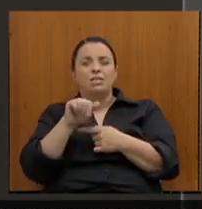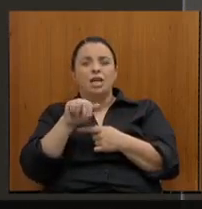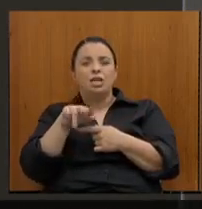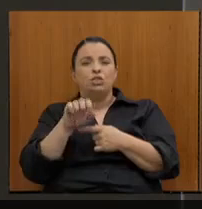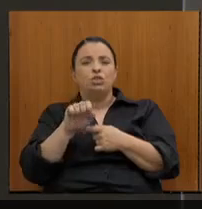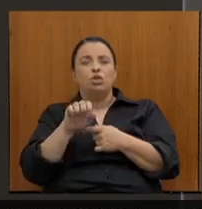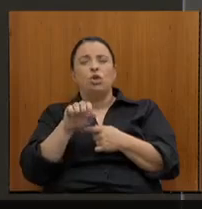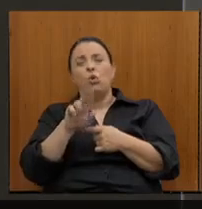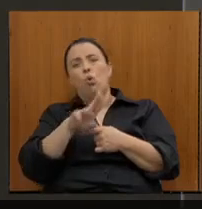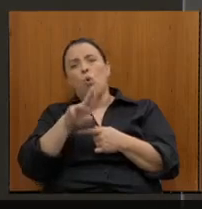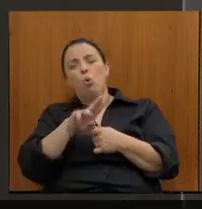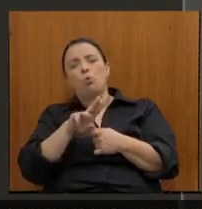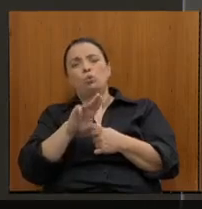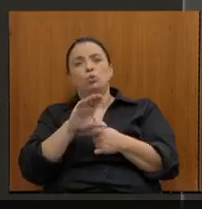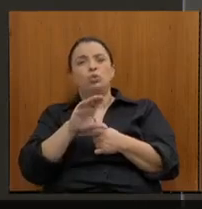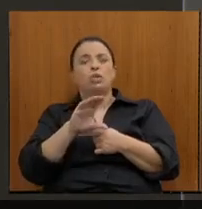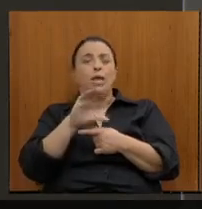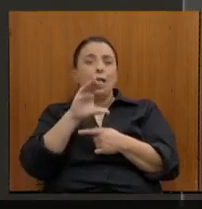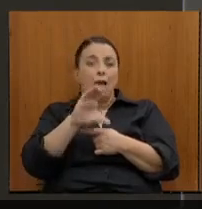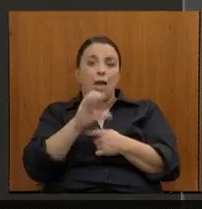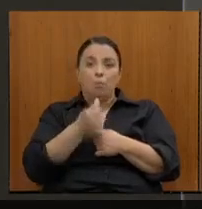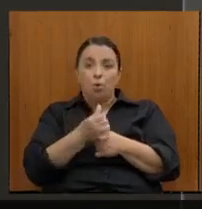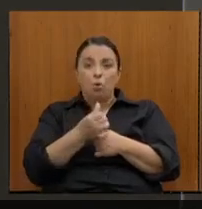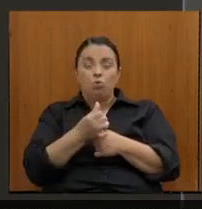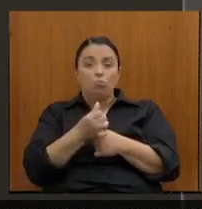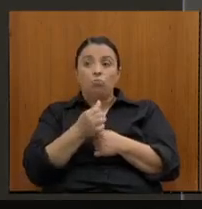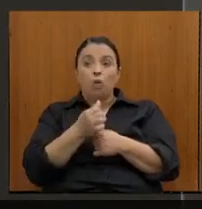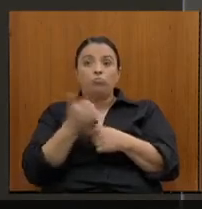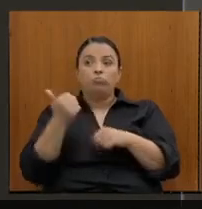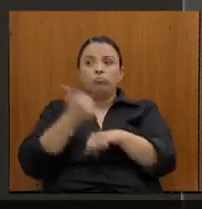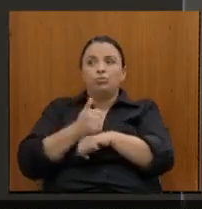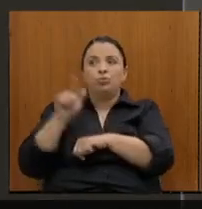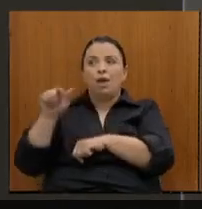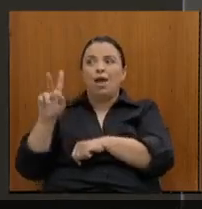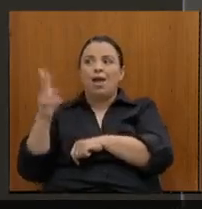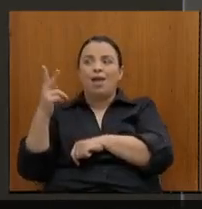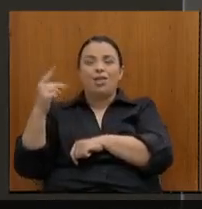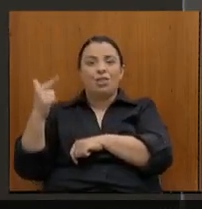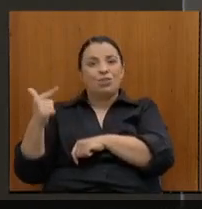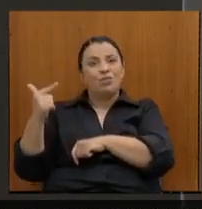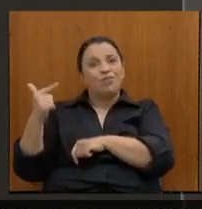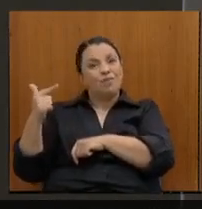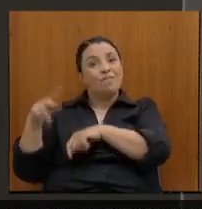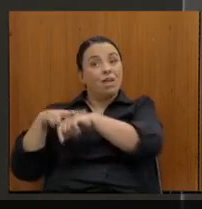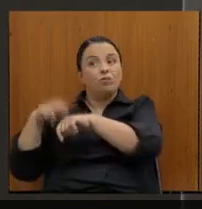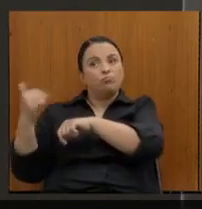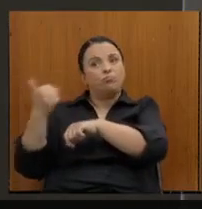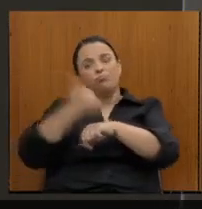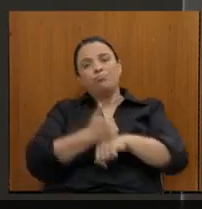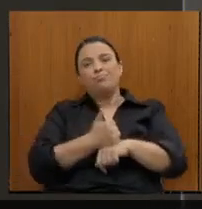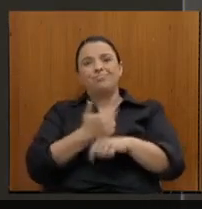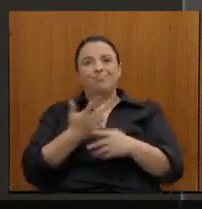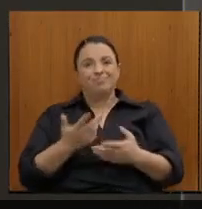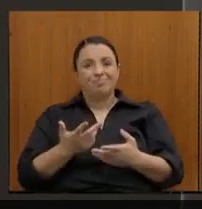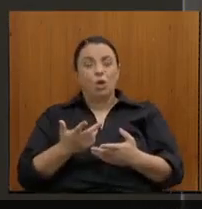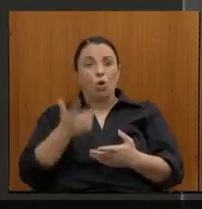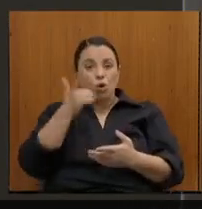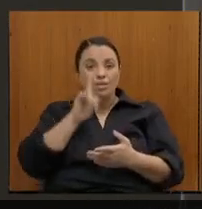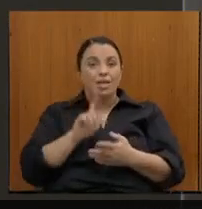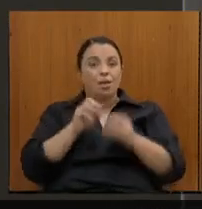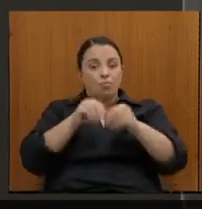com carbono você teria produzido por esse hidrogênio Verde produzem então amônia o fertilizante verde para agricultura